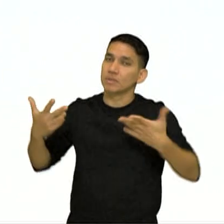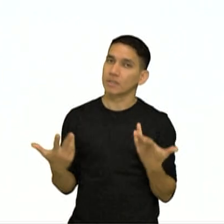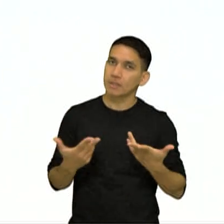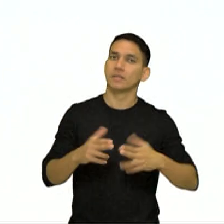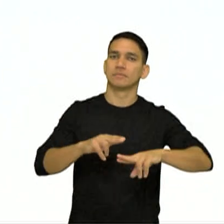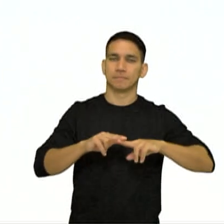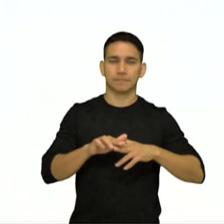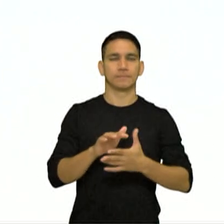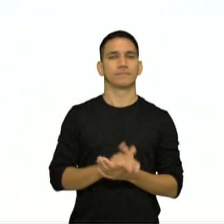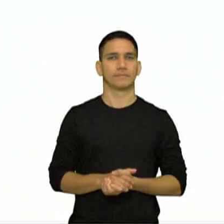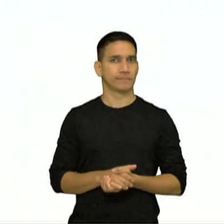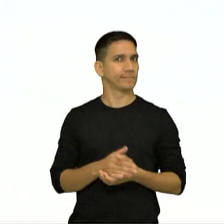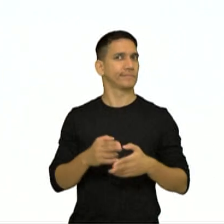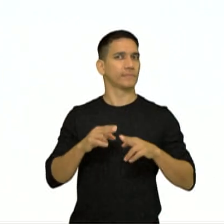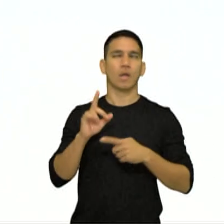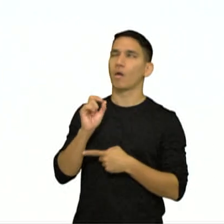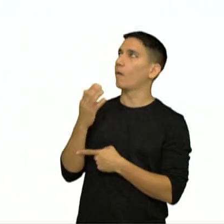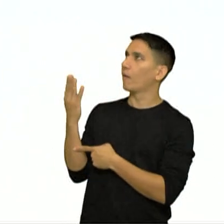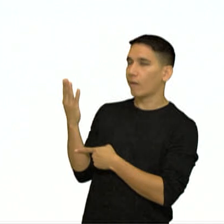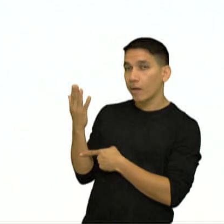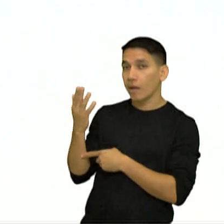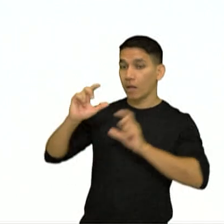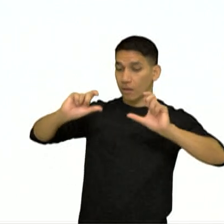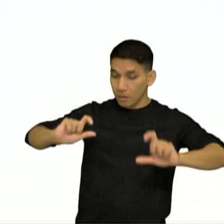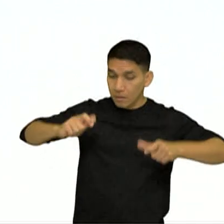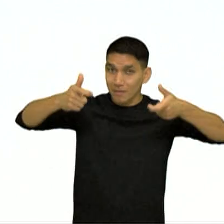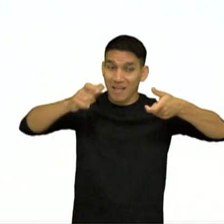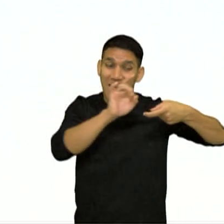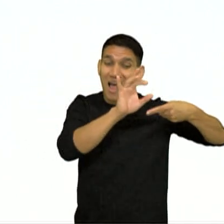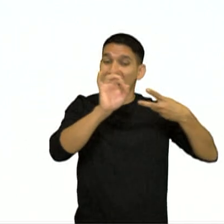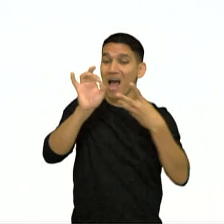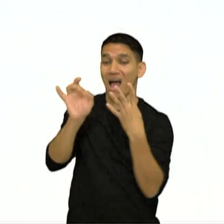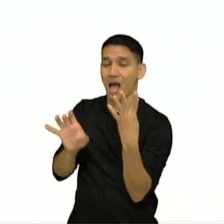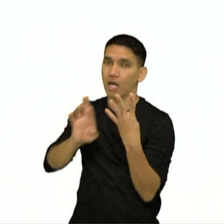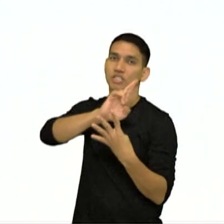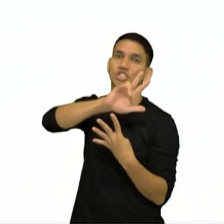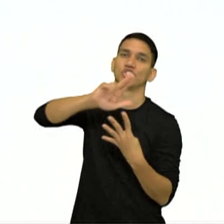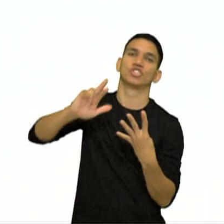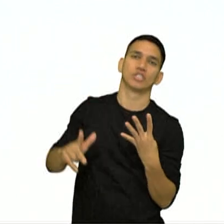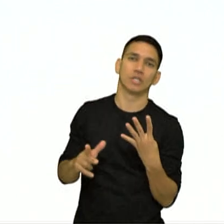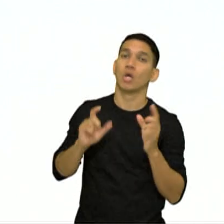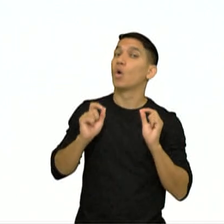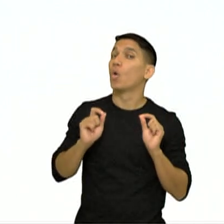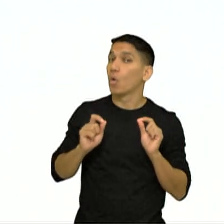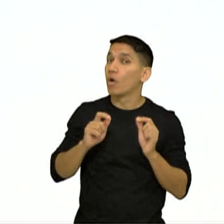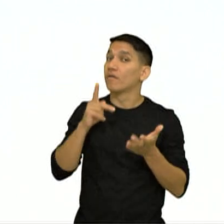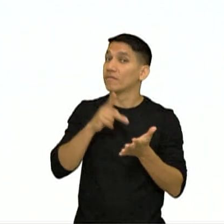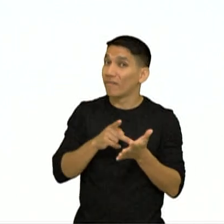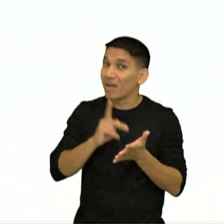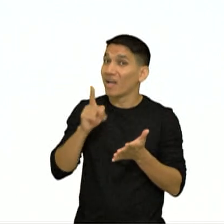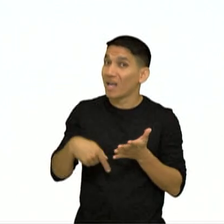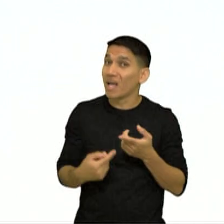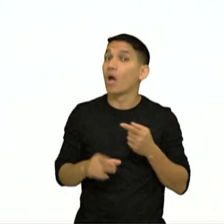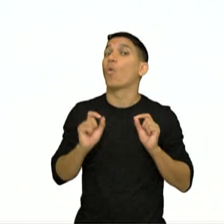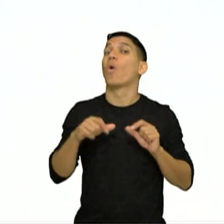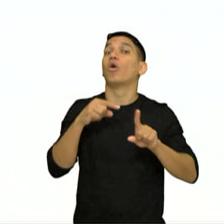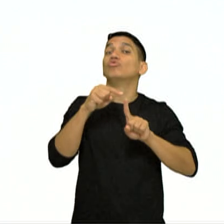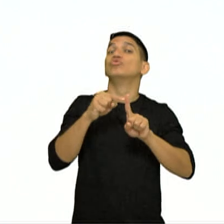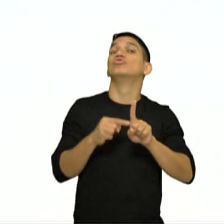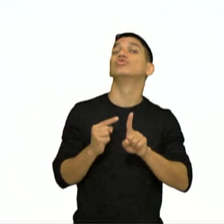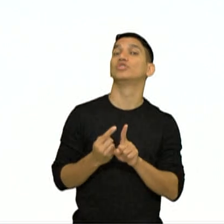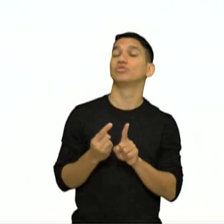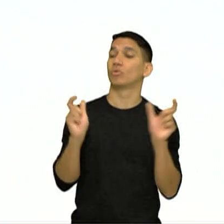porém. Aqui, o a está ao quadrado e o x não. Aqui nem o a nem o x estão ao quadrado. Aqui, no